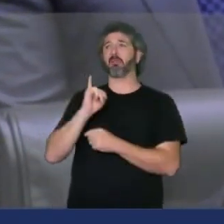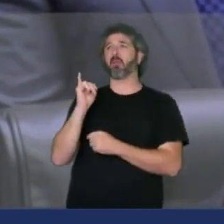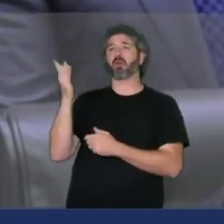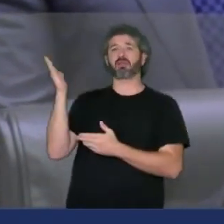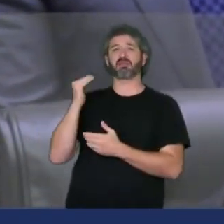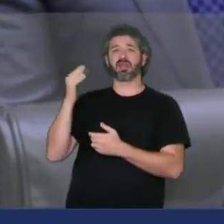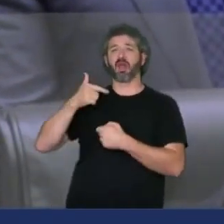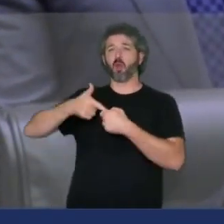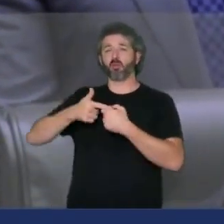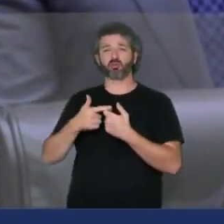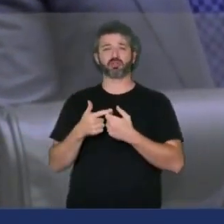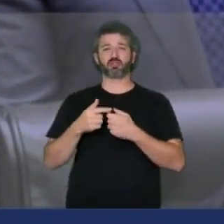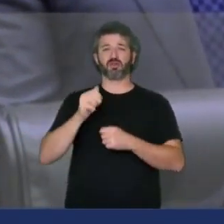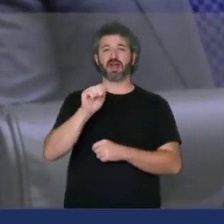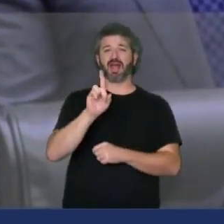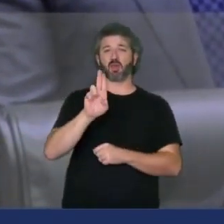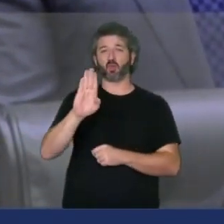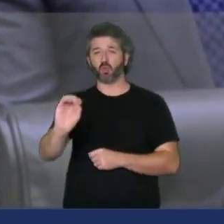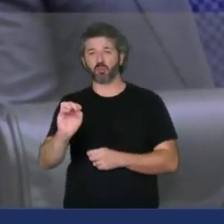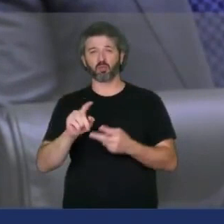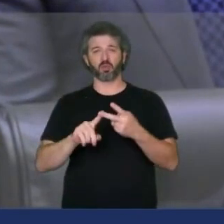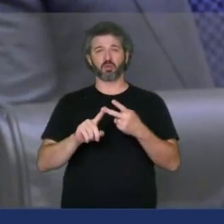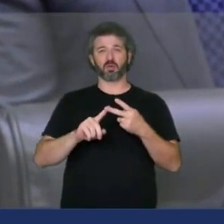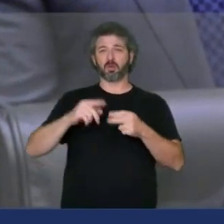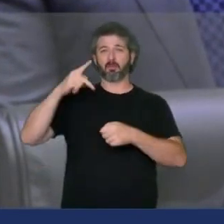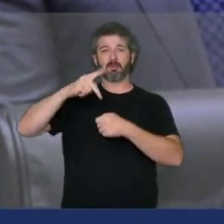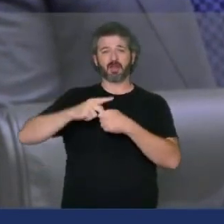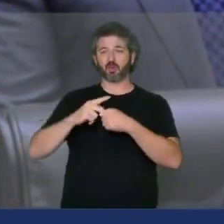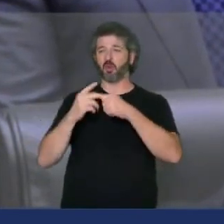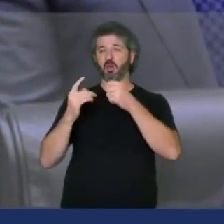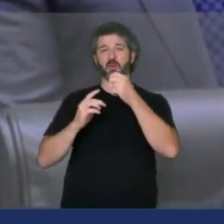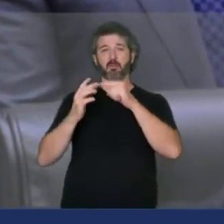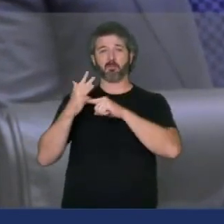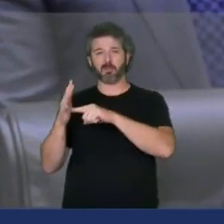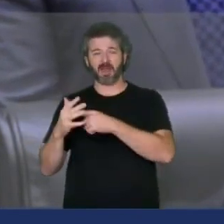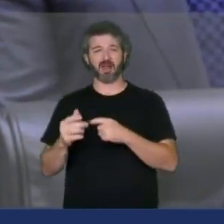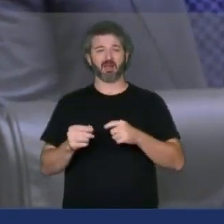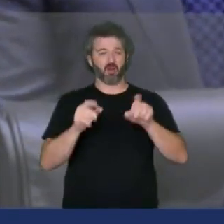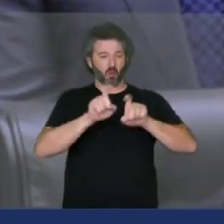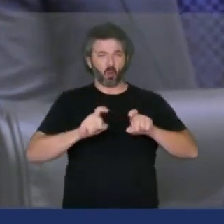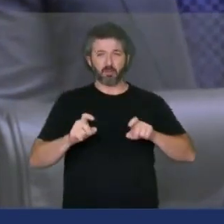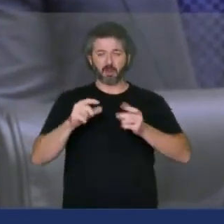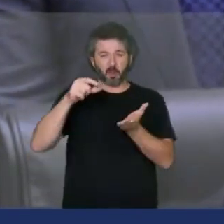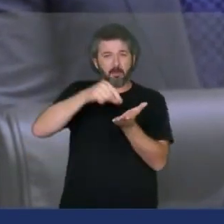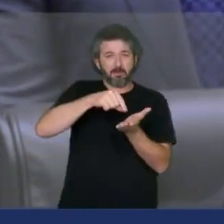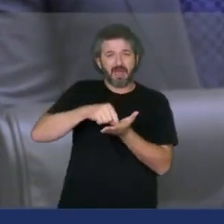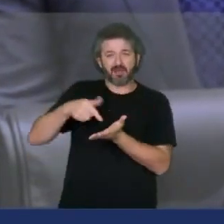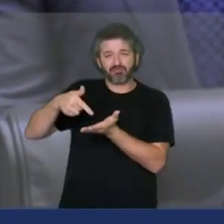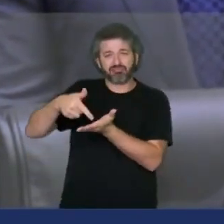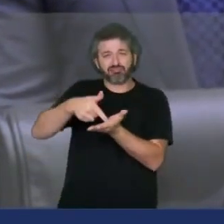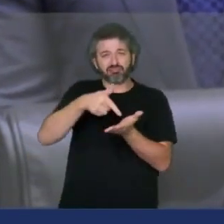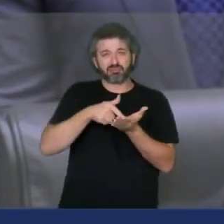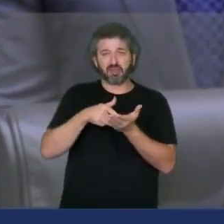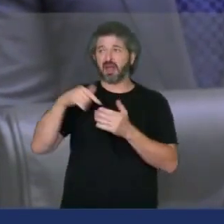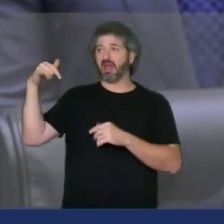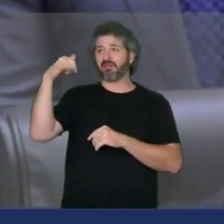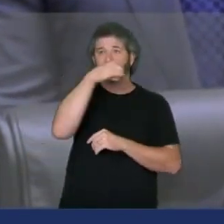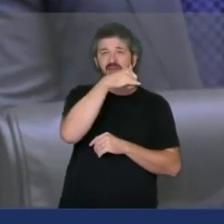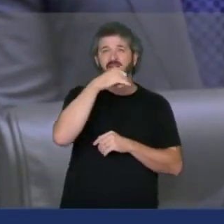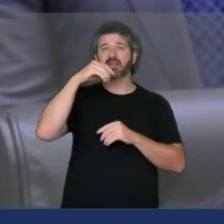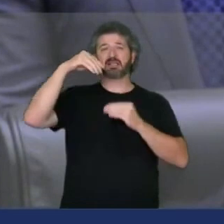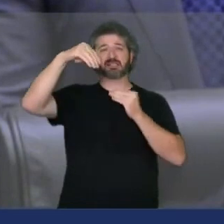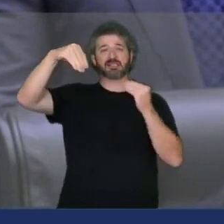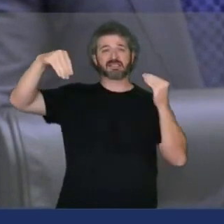fertilizantes plataforma de petróleo microprocessadores aeronave de satélite temos